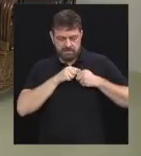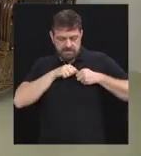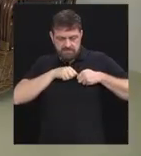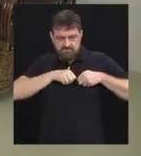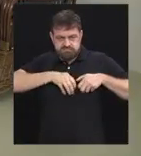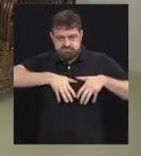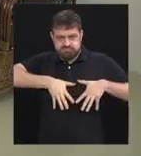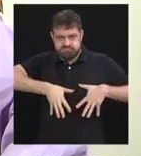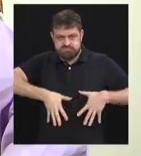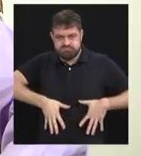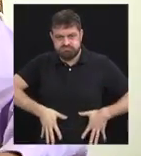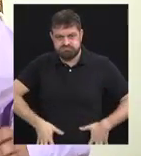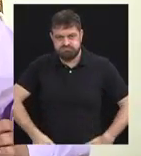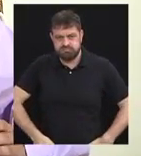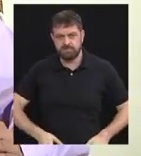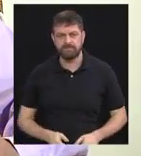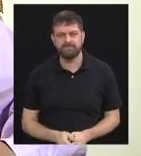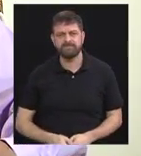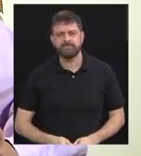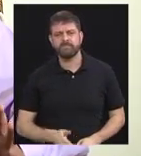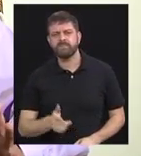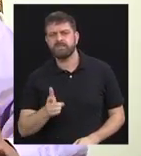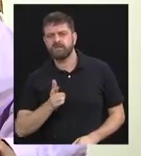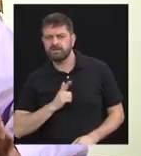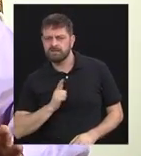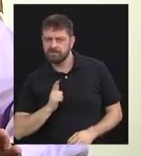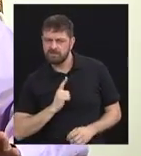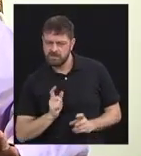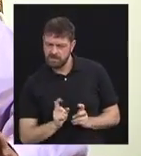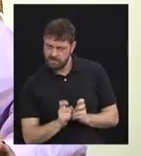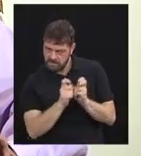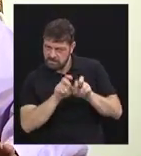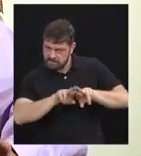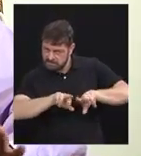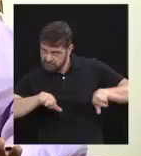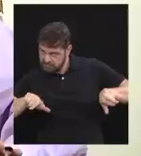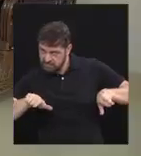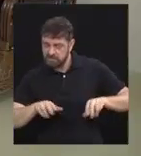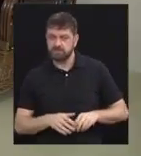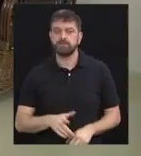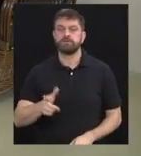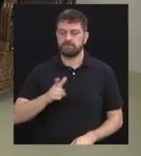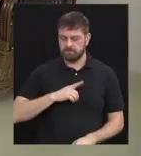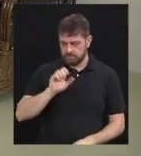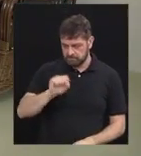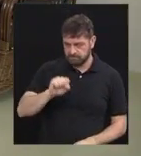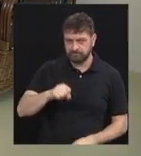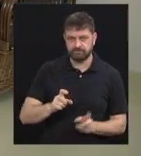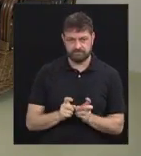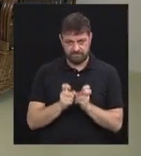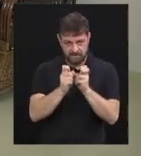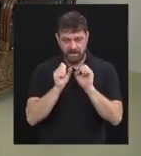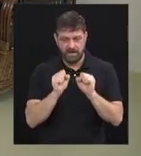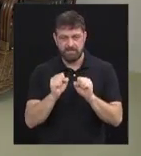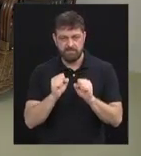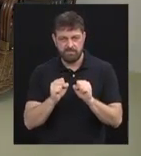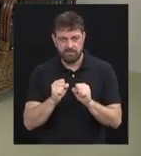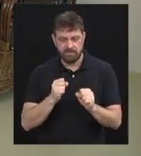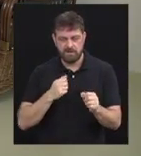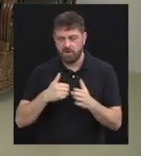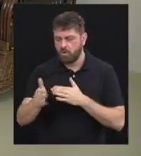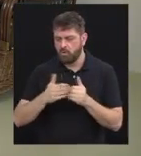causadas pelo câncer primário. E existem vários tipos de câncer ou não? Sim, o câncer é uma doença que pode